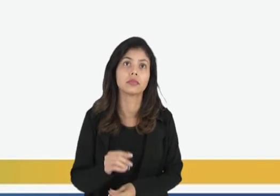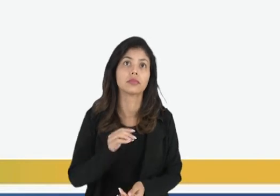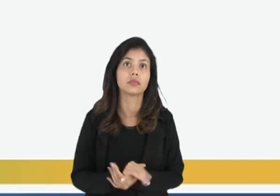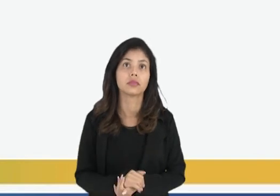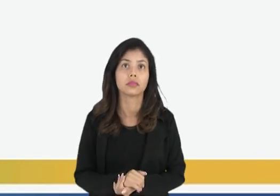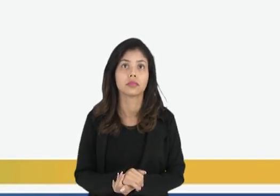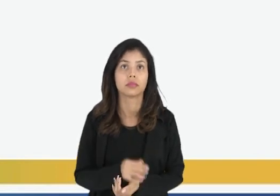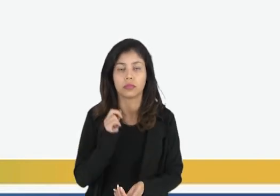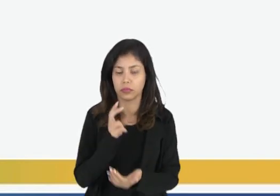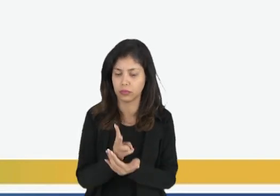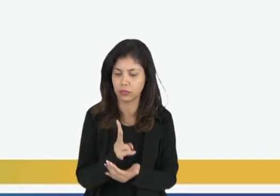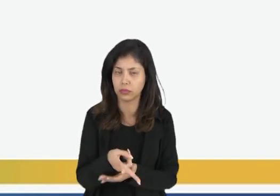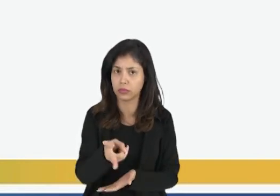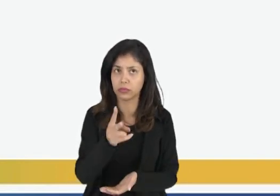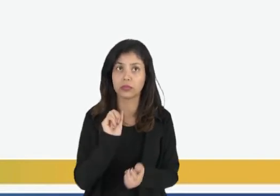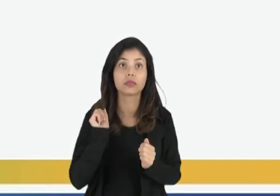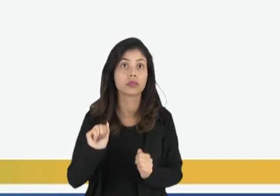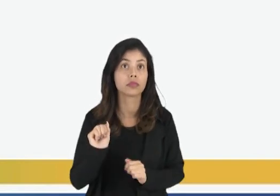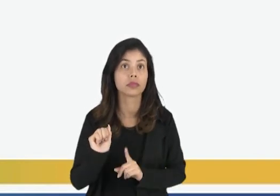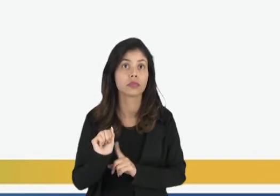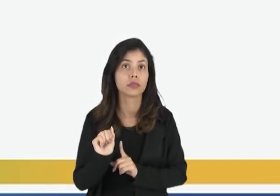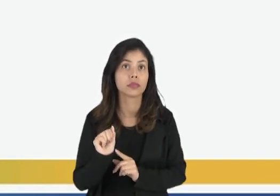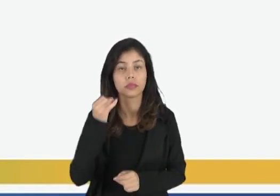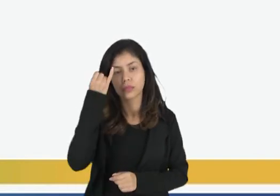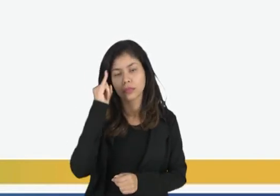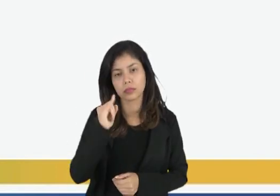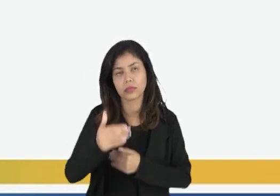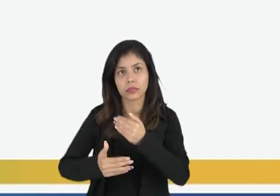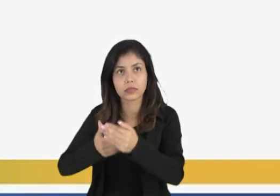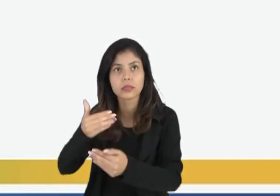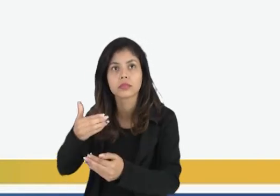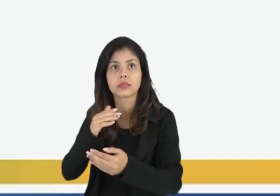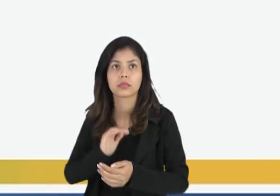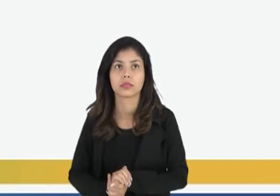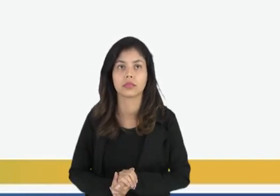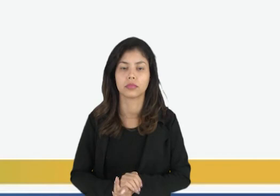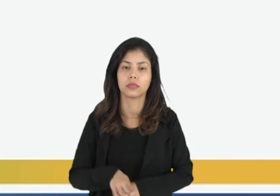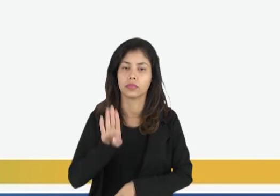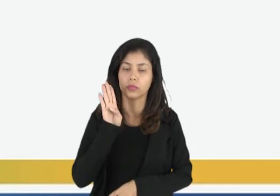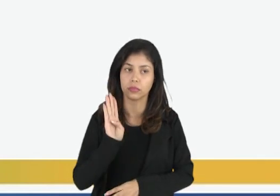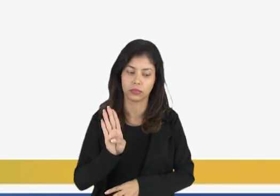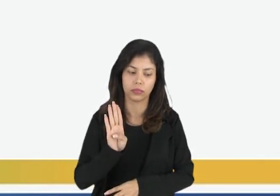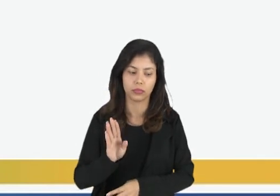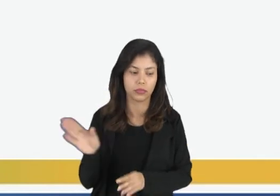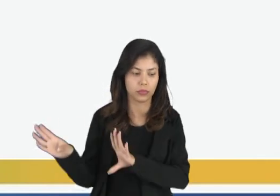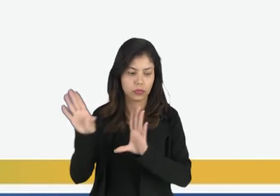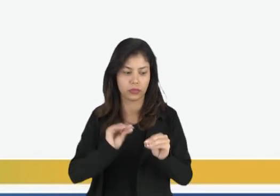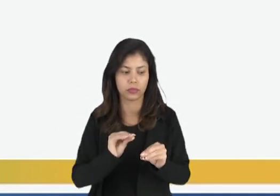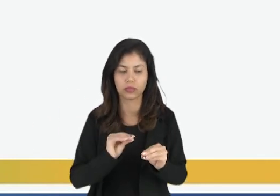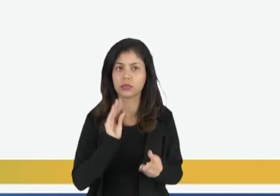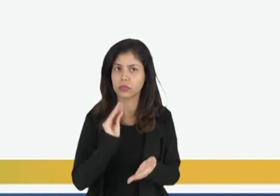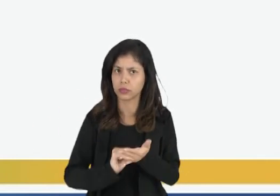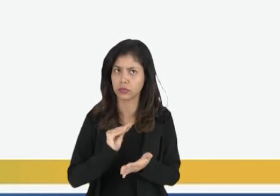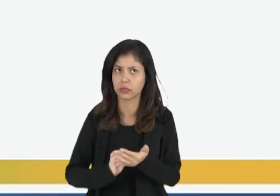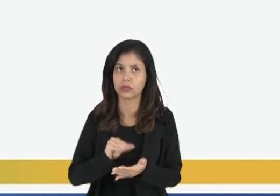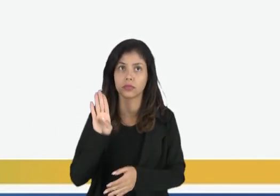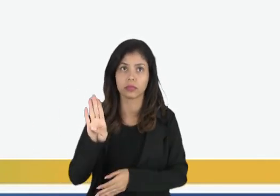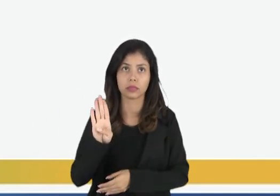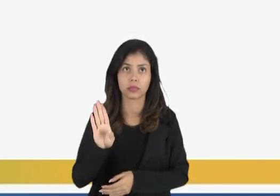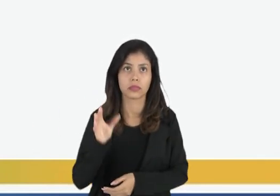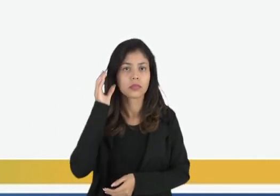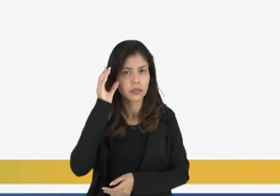pelo pessimismo em relação a letra A, ideia do progresso, que pode levar ao desemprego. Letra